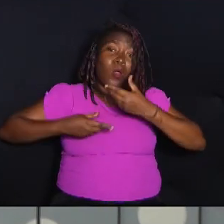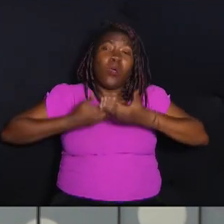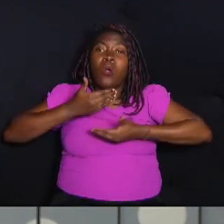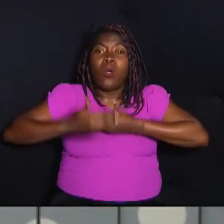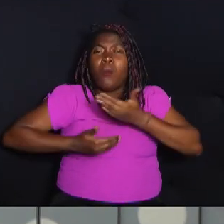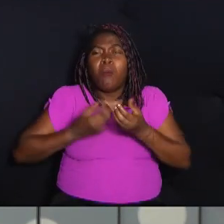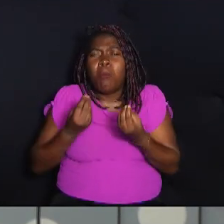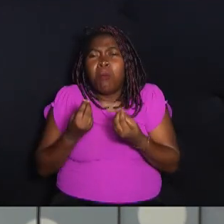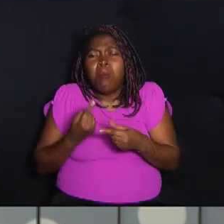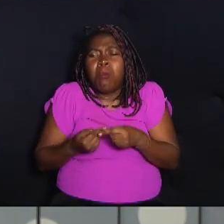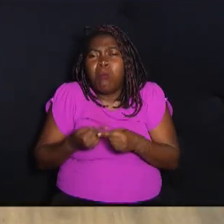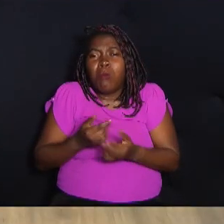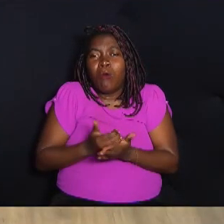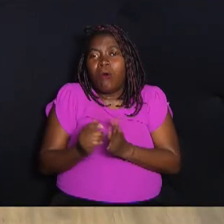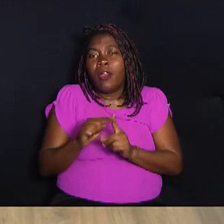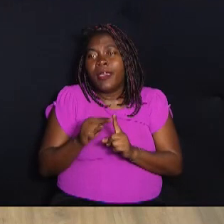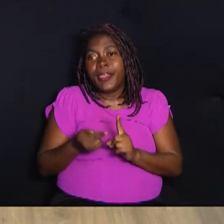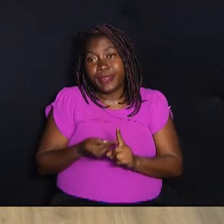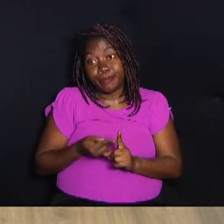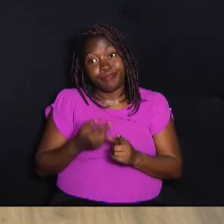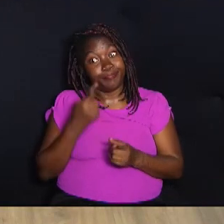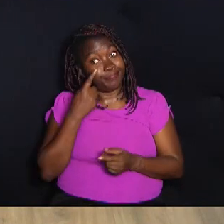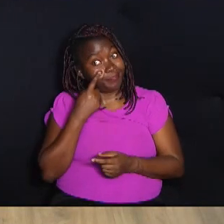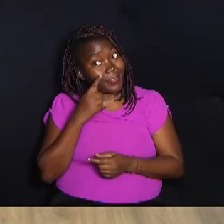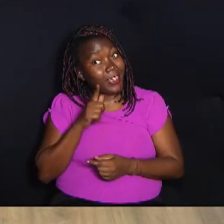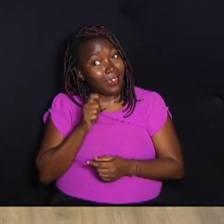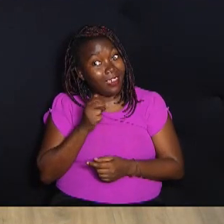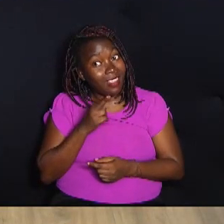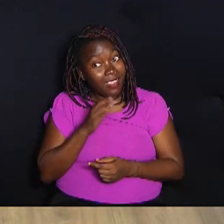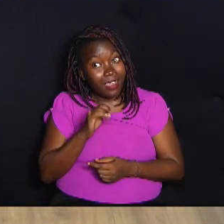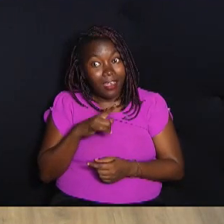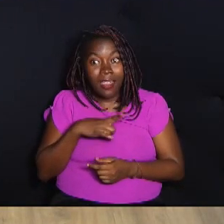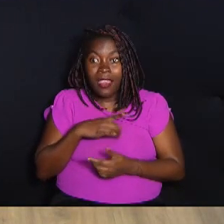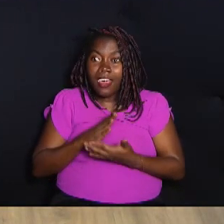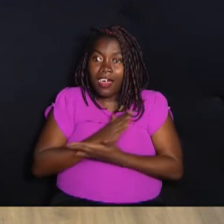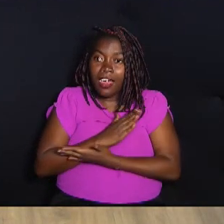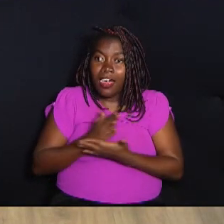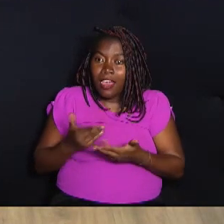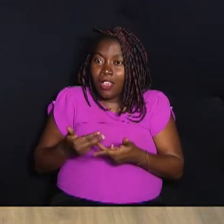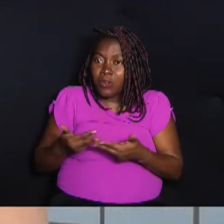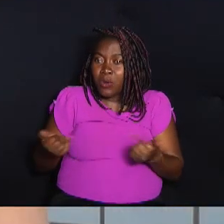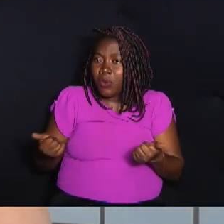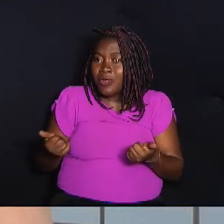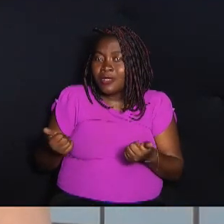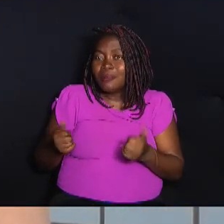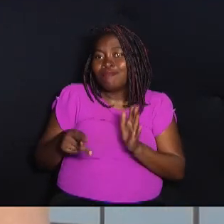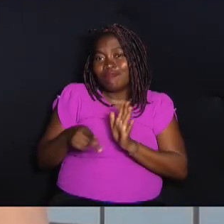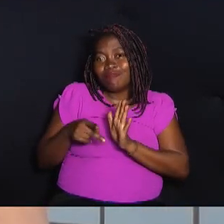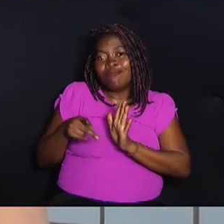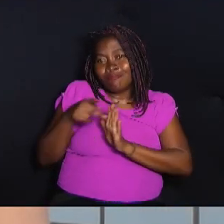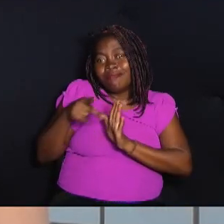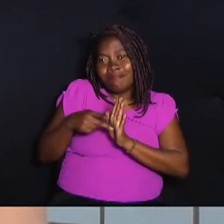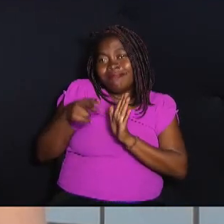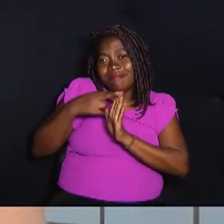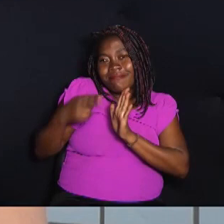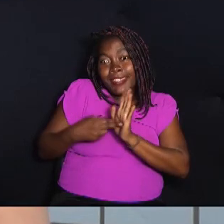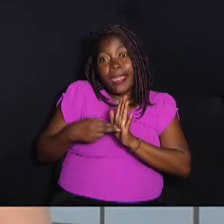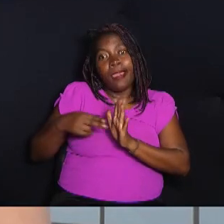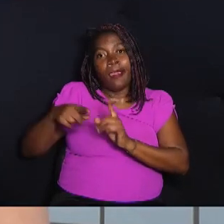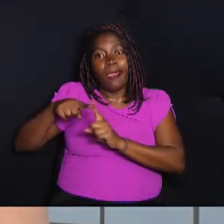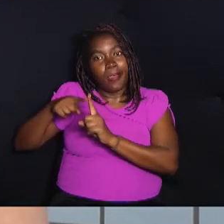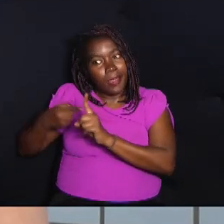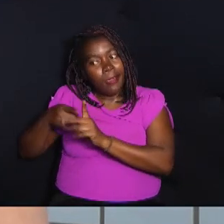com a gestante? Olha, Gabriel, a gente tem algumas coisas que são protocolos, né? Fazer o pré-natal é